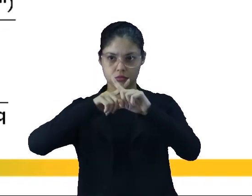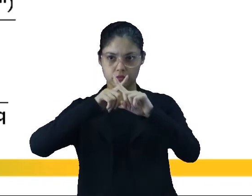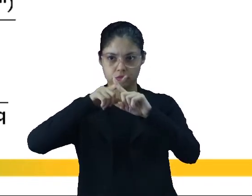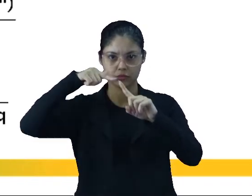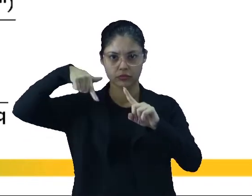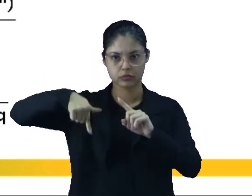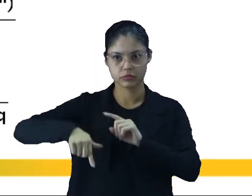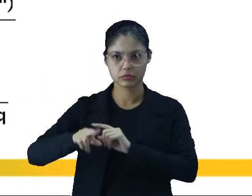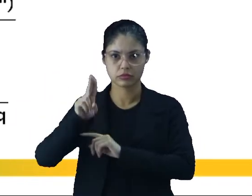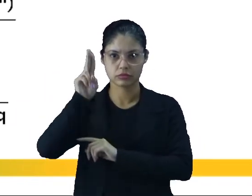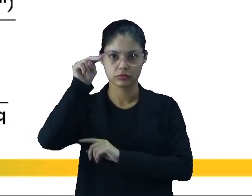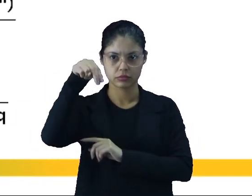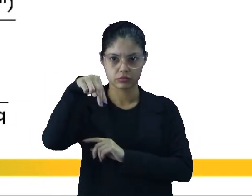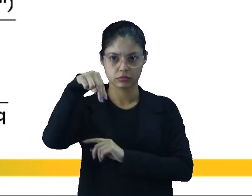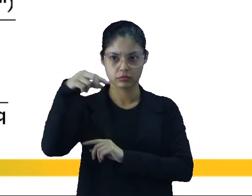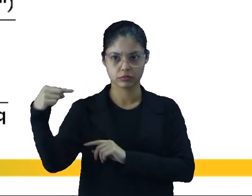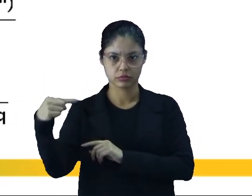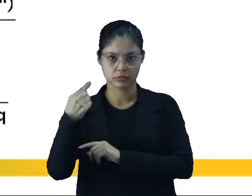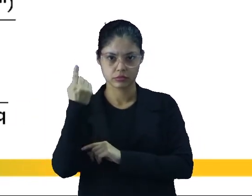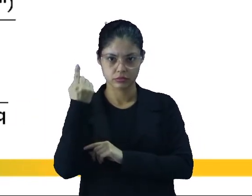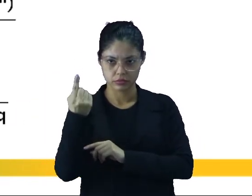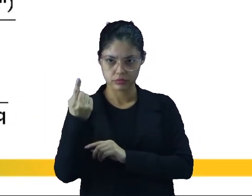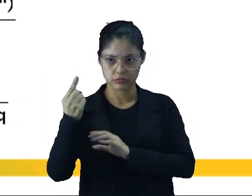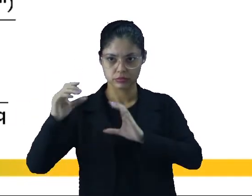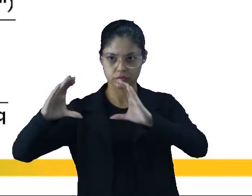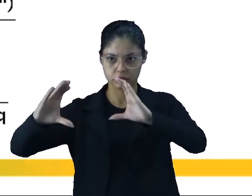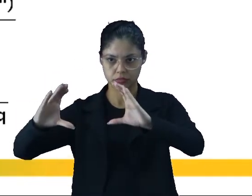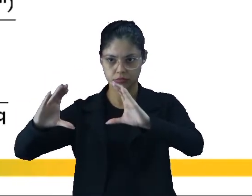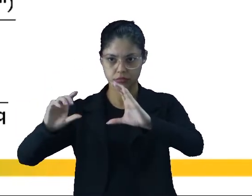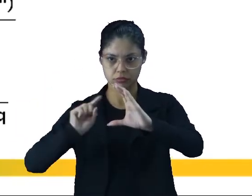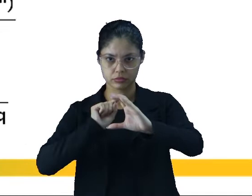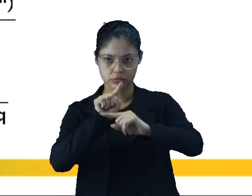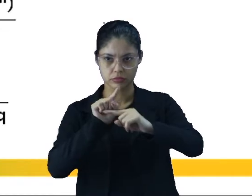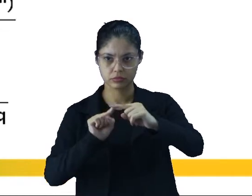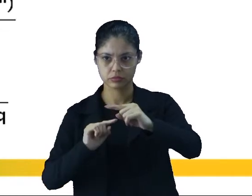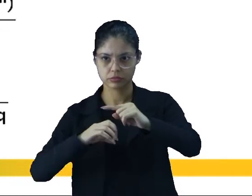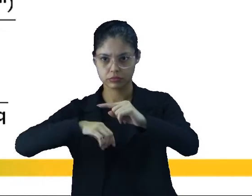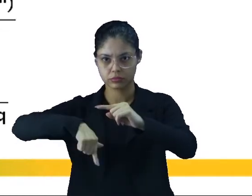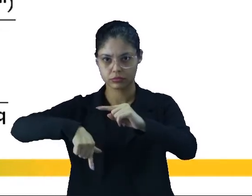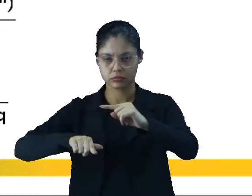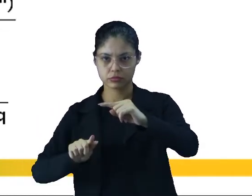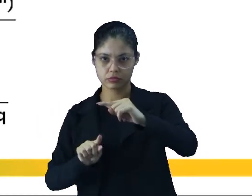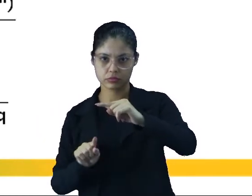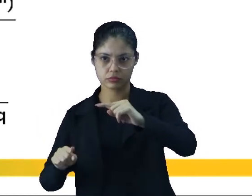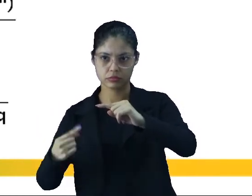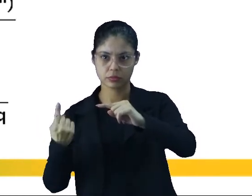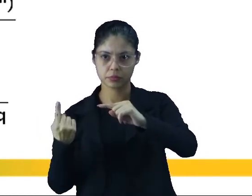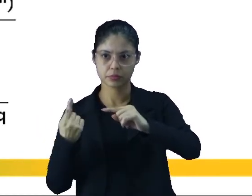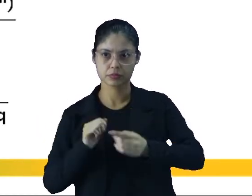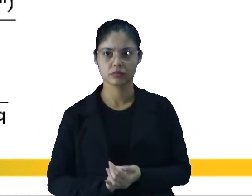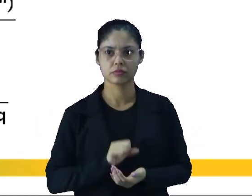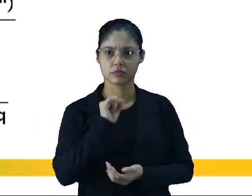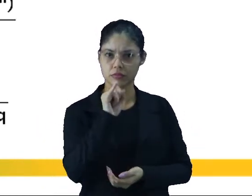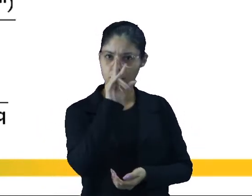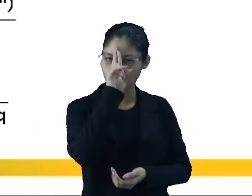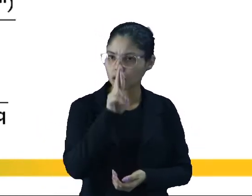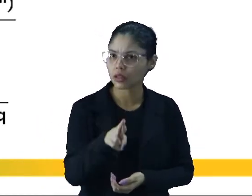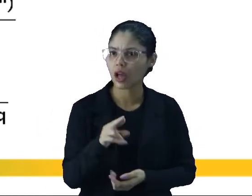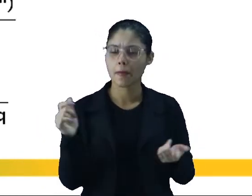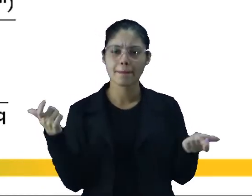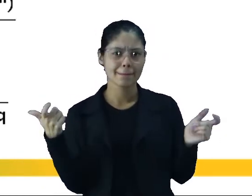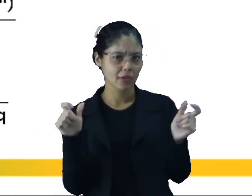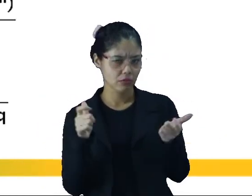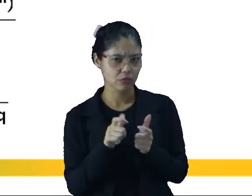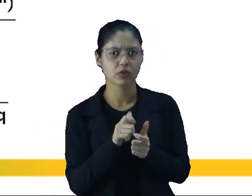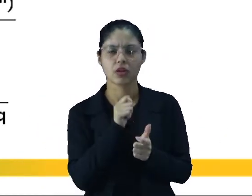razão elevada ao número de termos menos 1, dividido por Q menos 1, tá? Se a razão da PG for menor